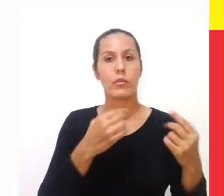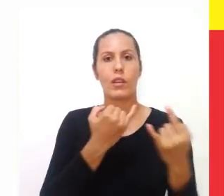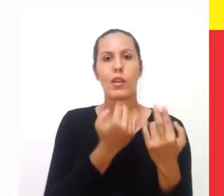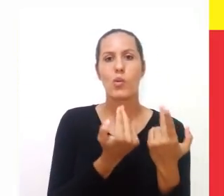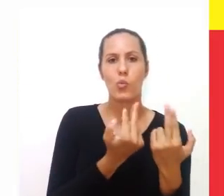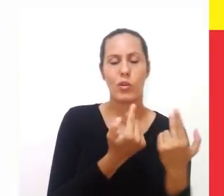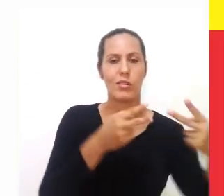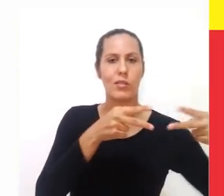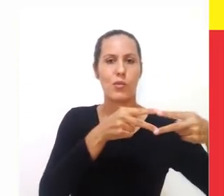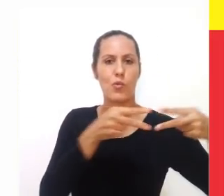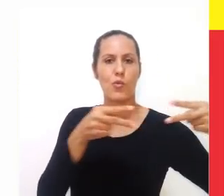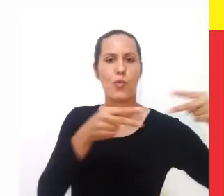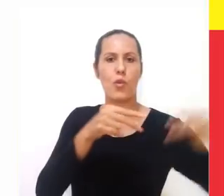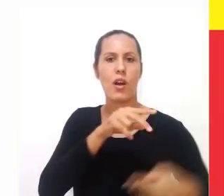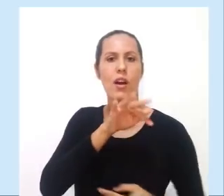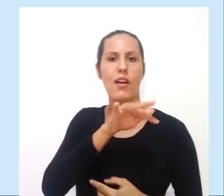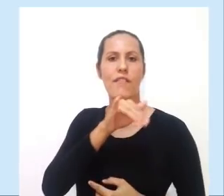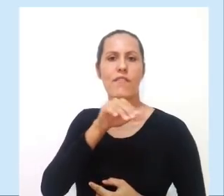ordenada, certo?